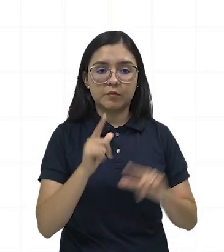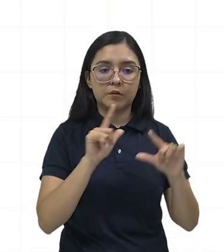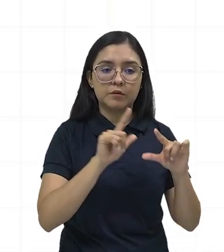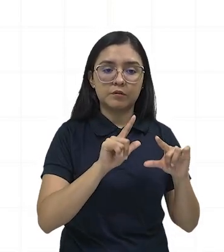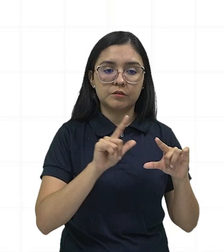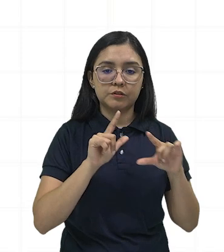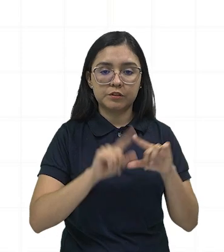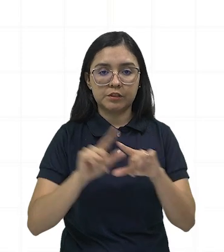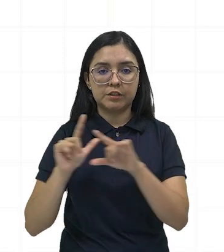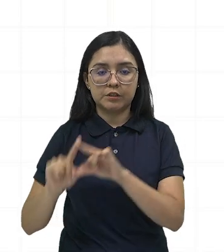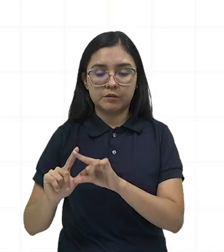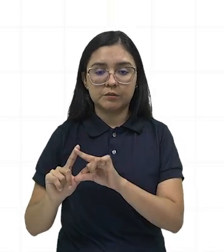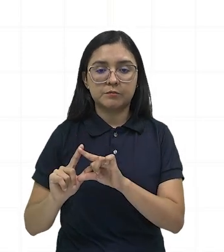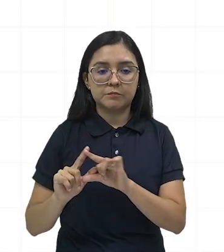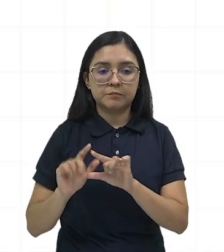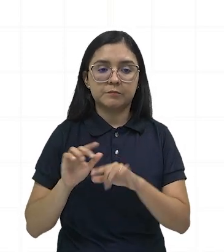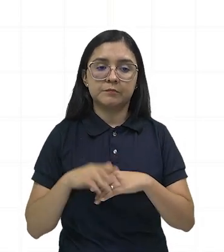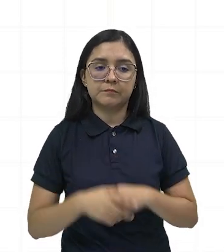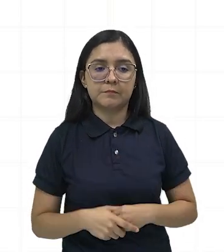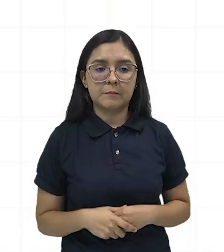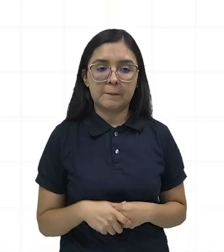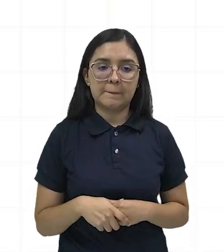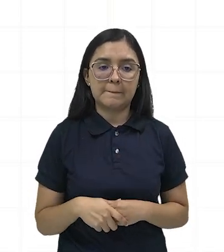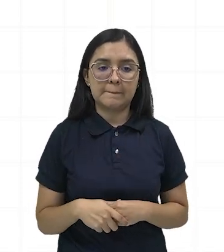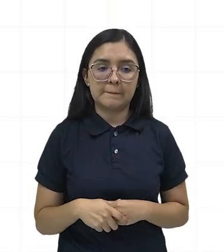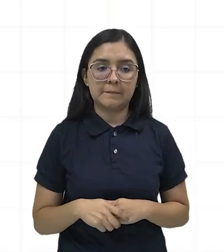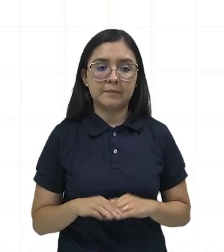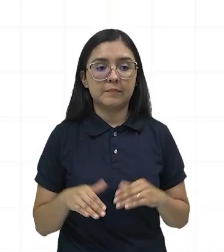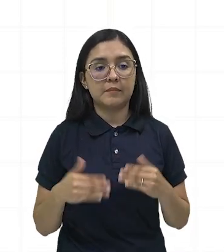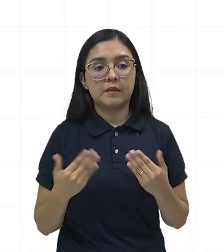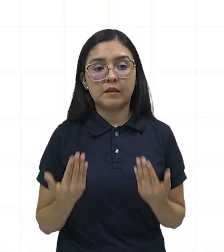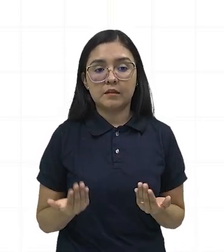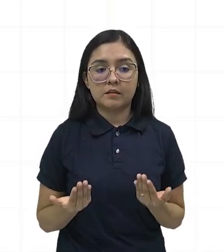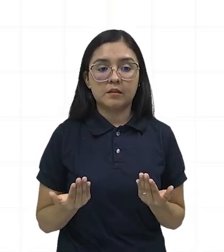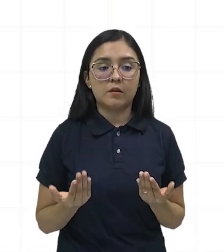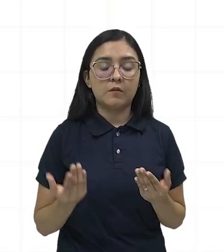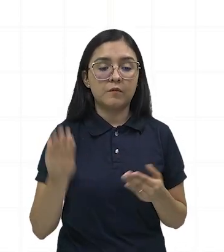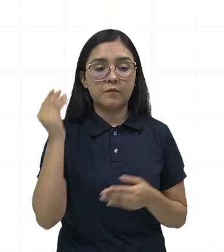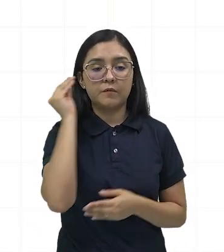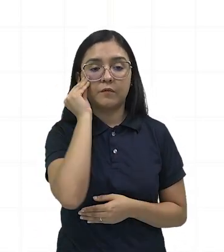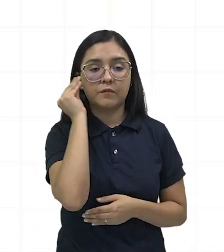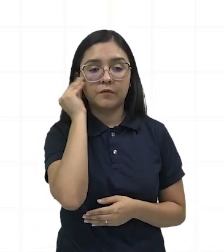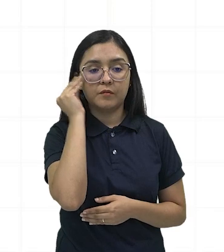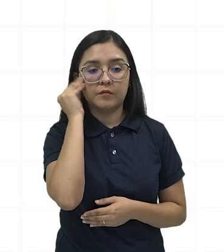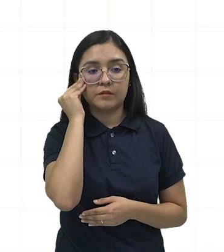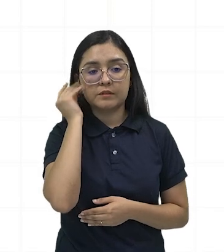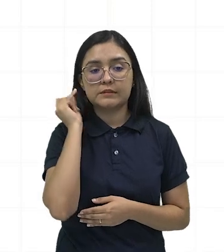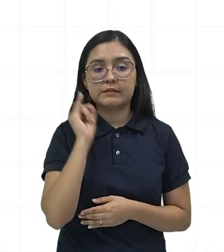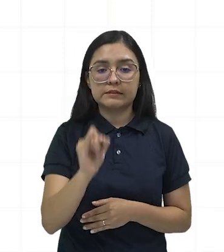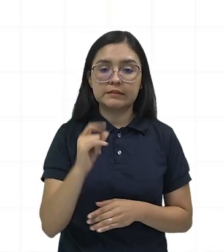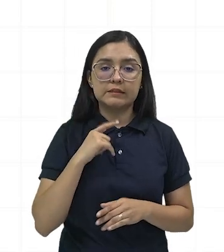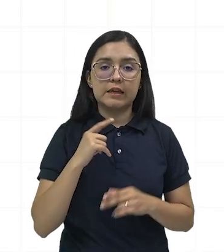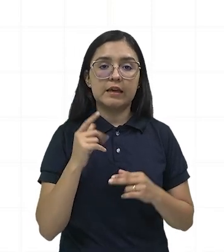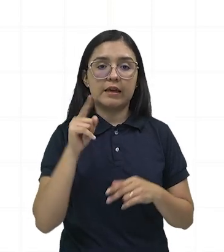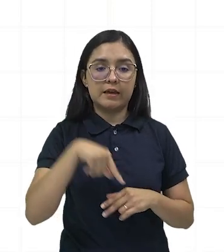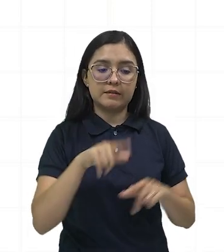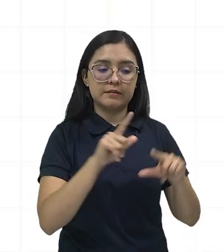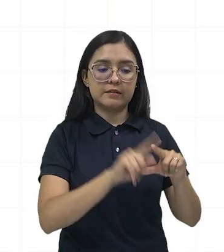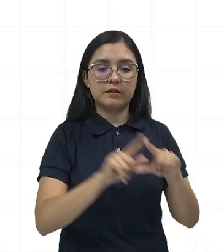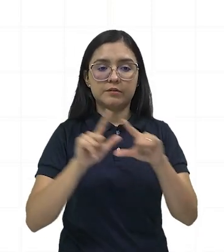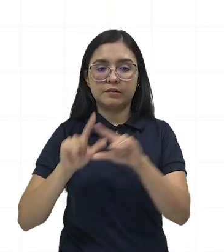triângulos, né? Por isso pares de triângulo, e verificar se eles são